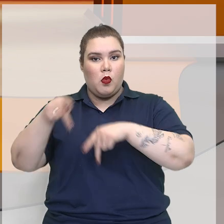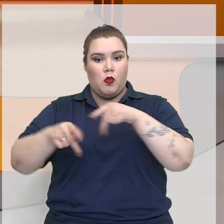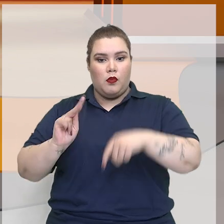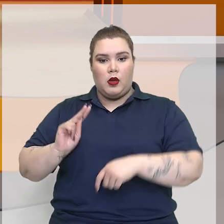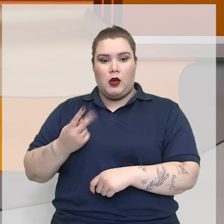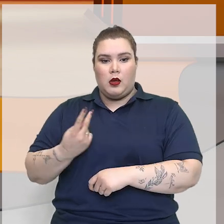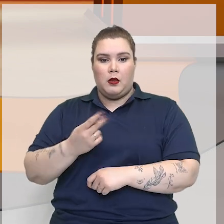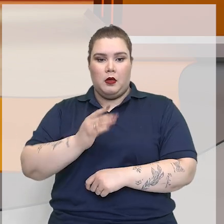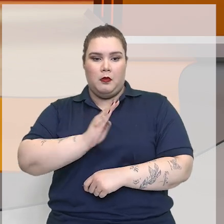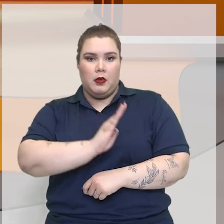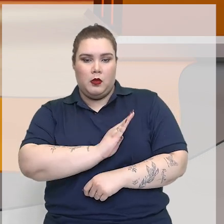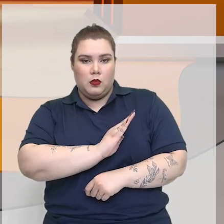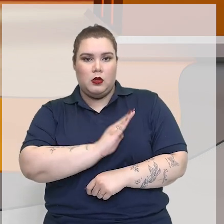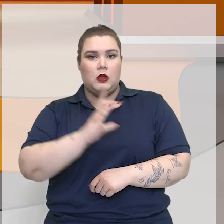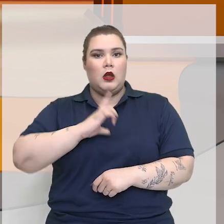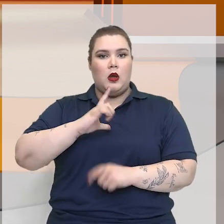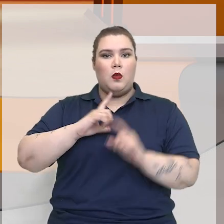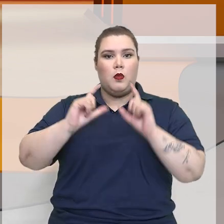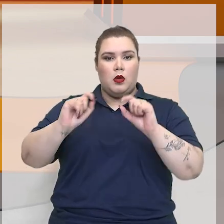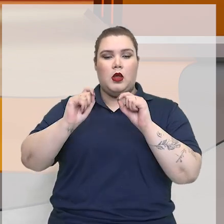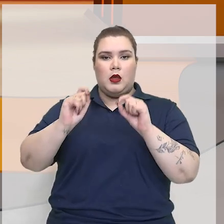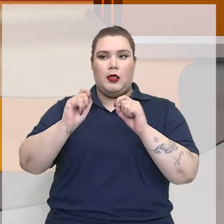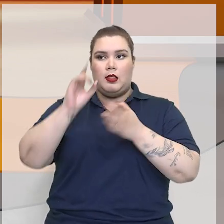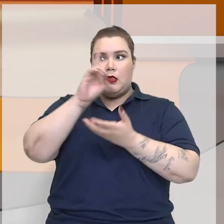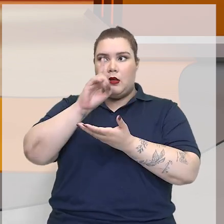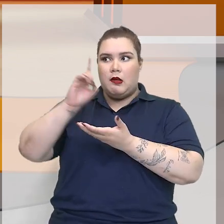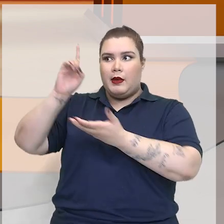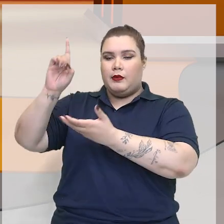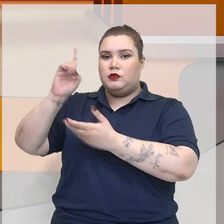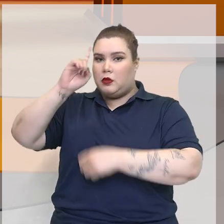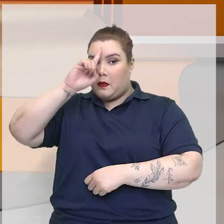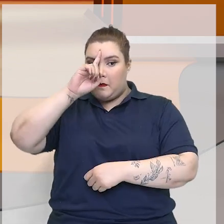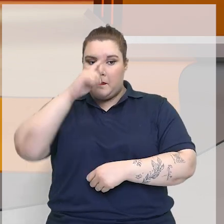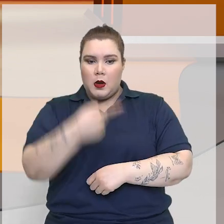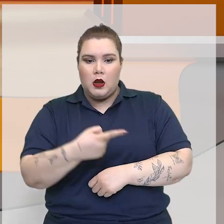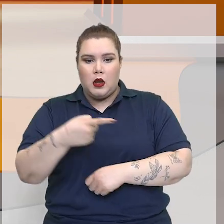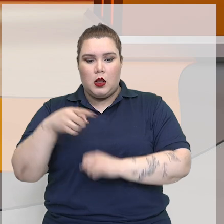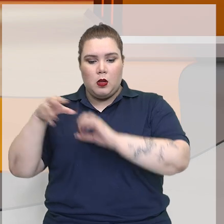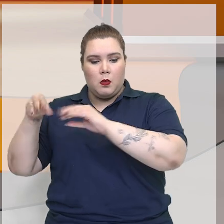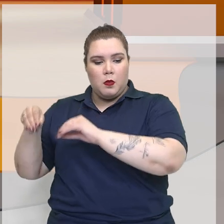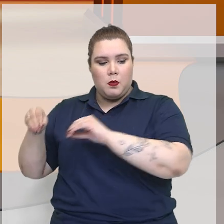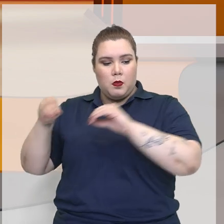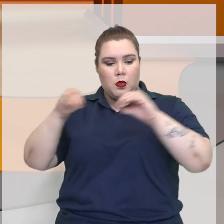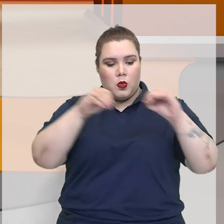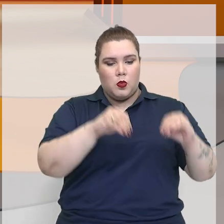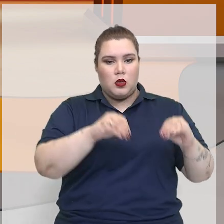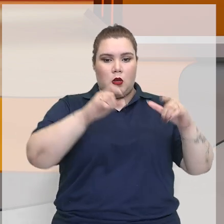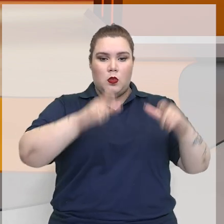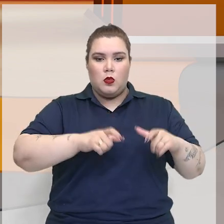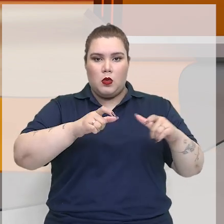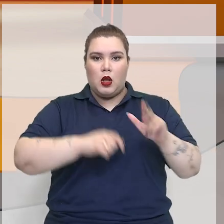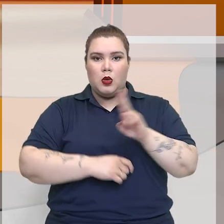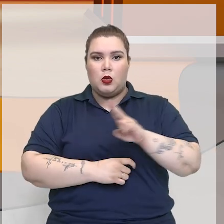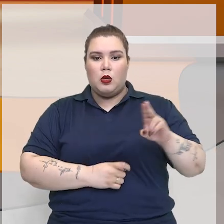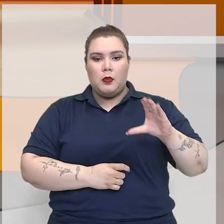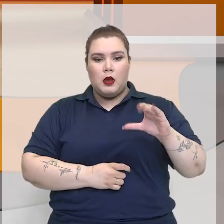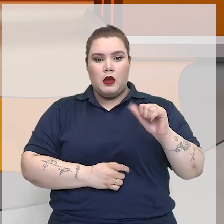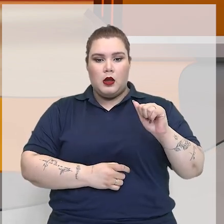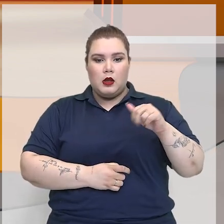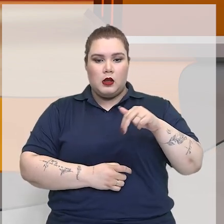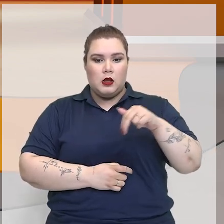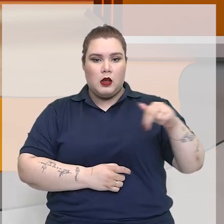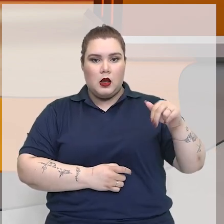chamado, né, de Deus para ir a um lugar chamado Canaã. E